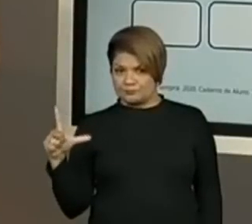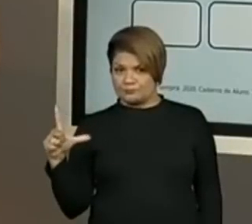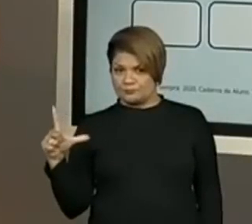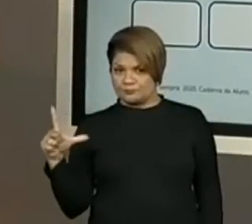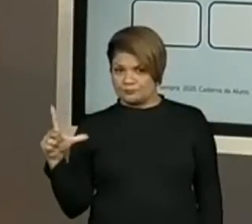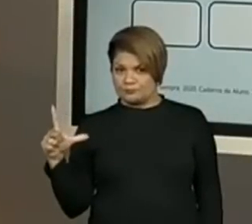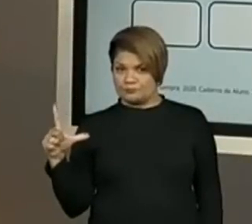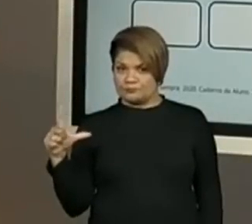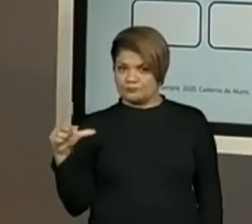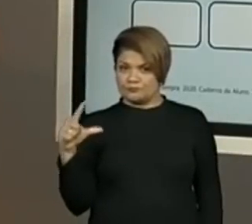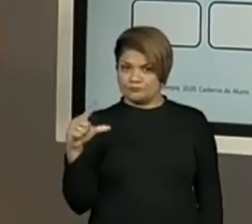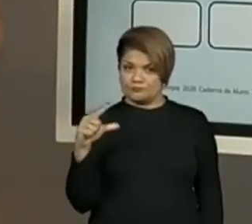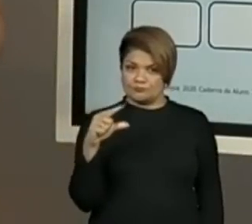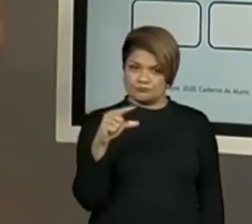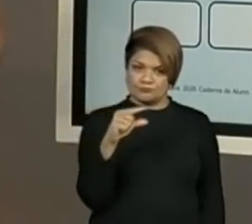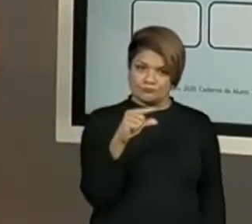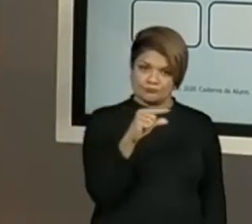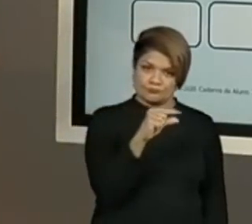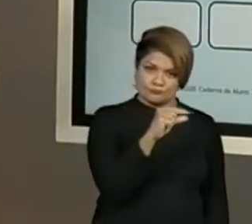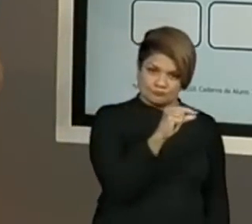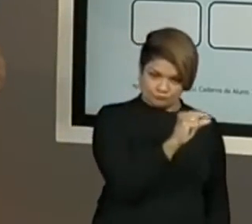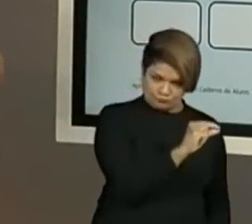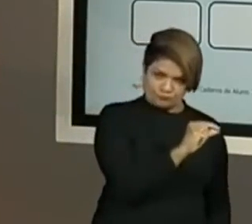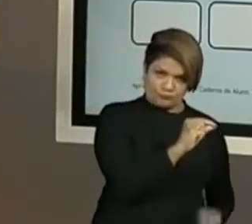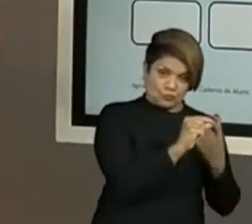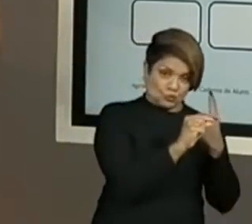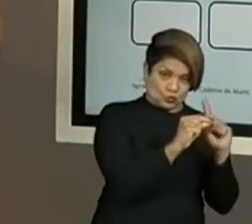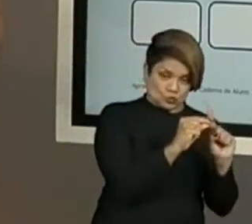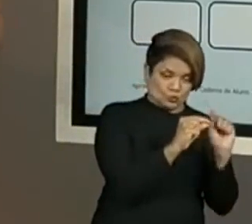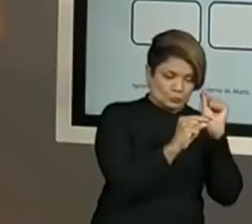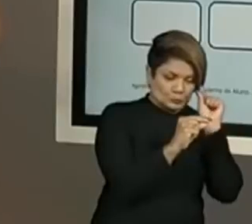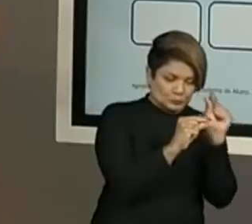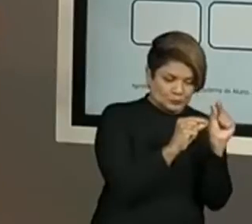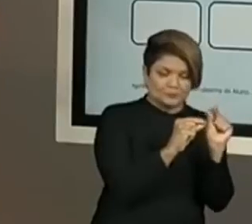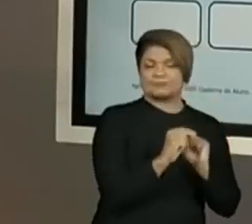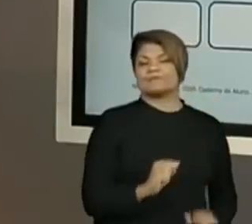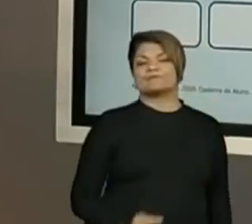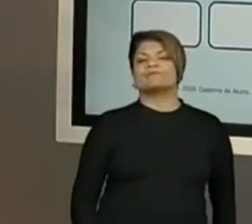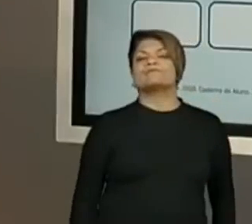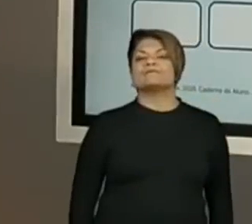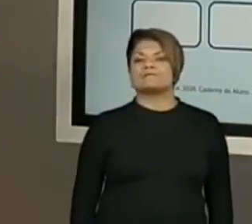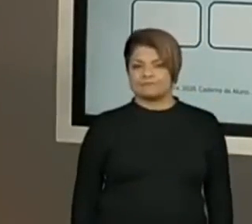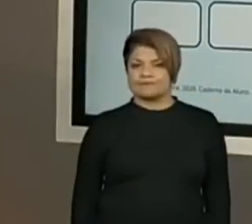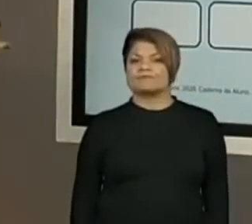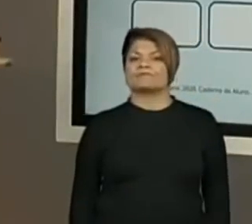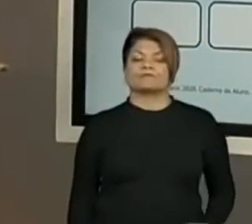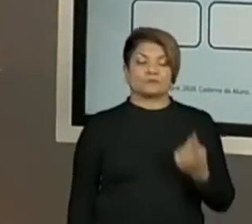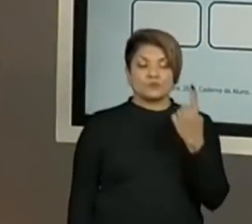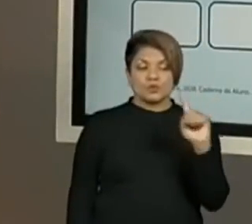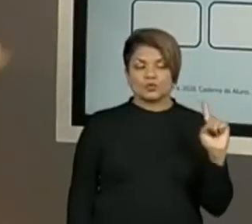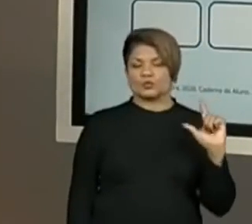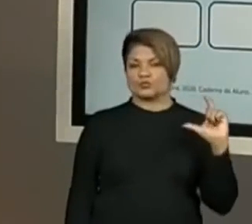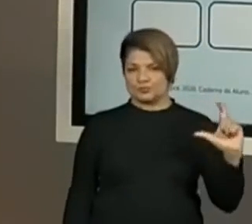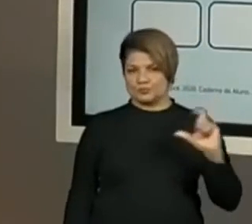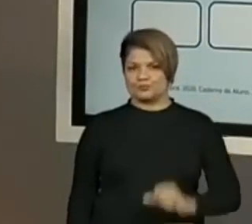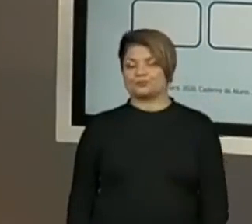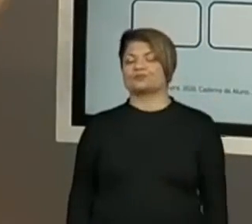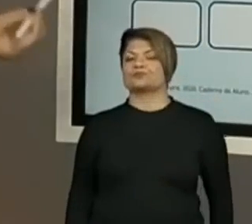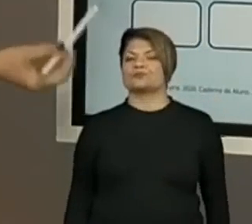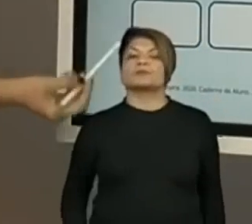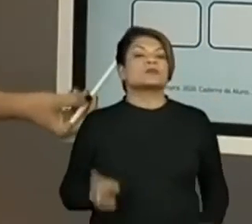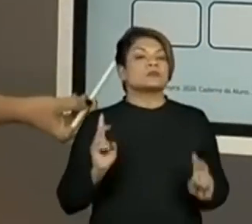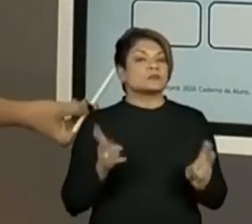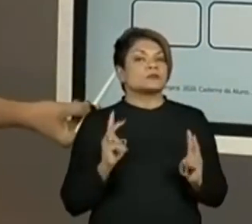menor número, descendo até o menor número dessa lista, que vai para o último quadrinho.